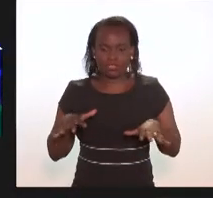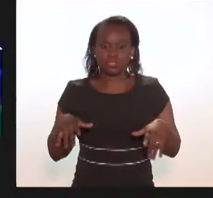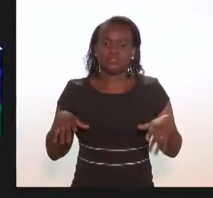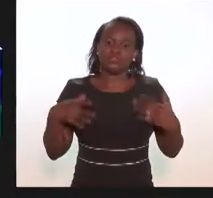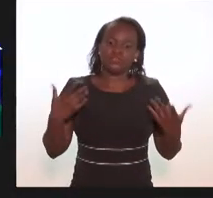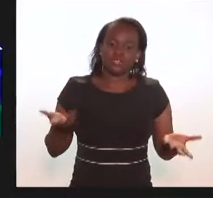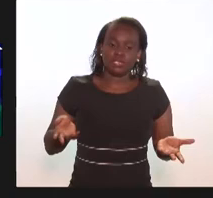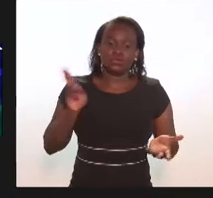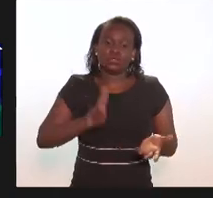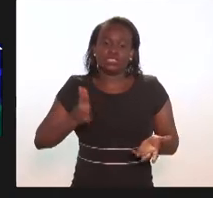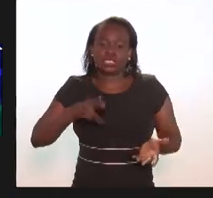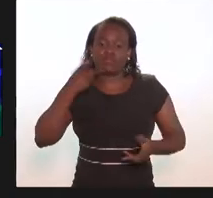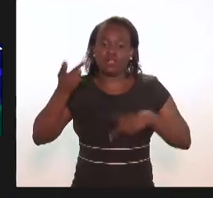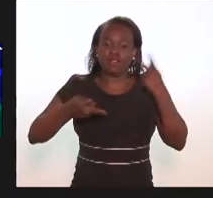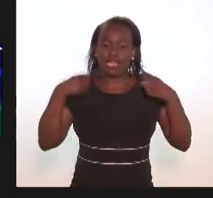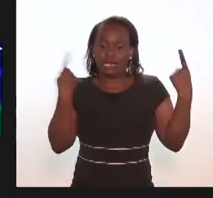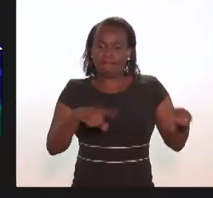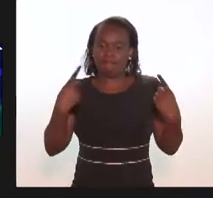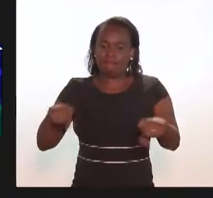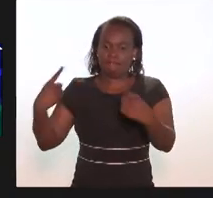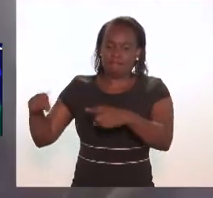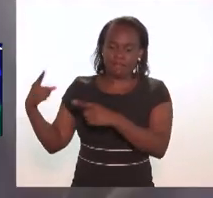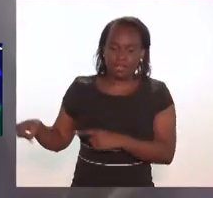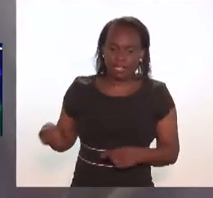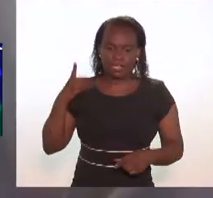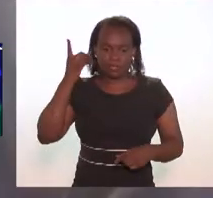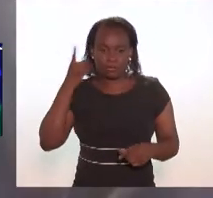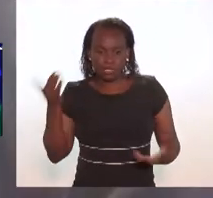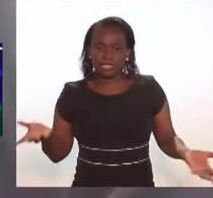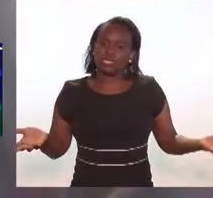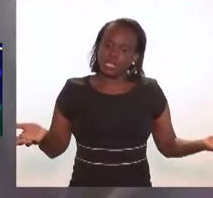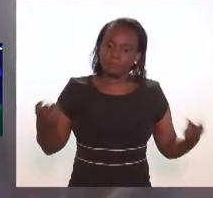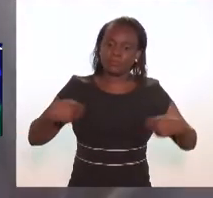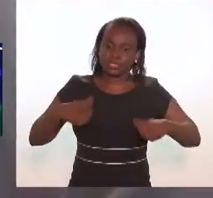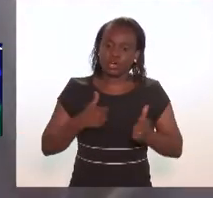fica utilizando a fala para atacar deputadas, tem que